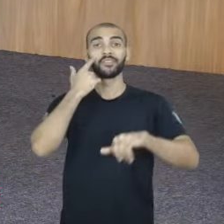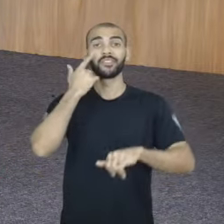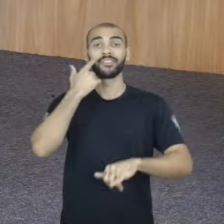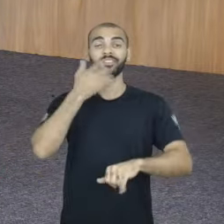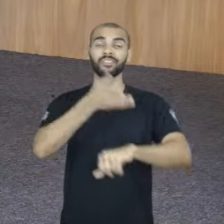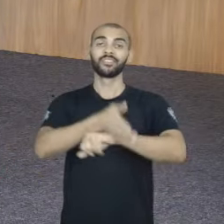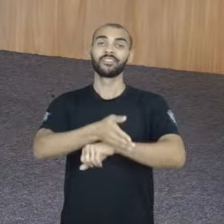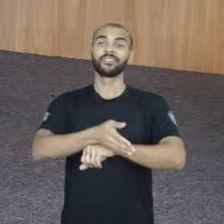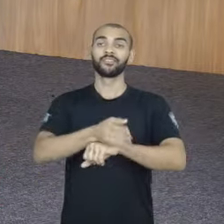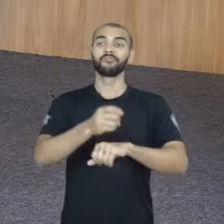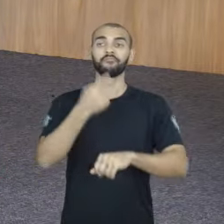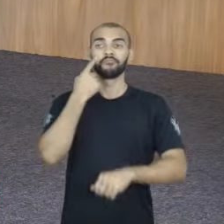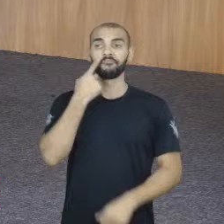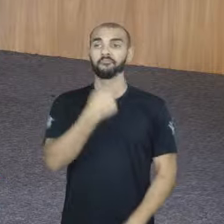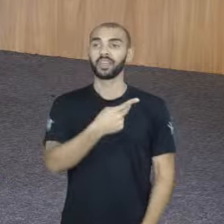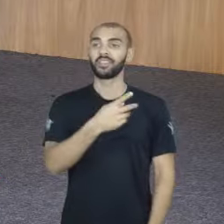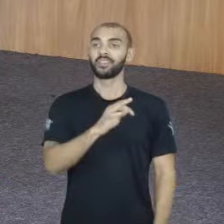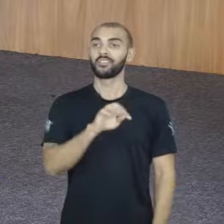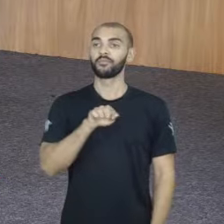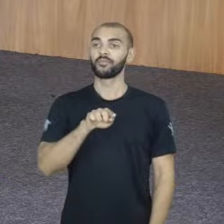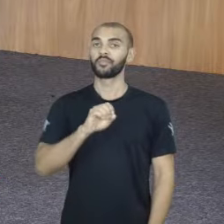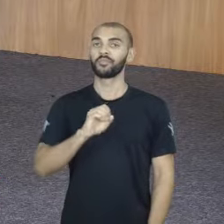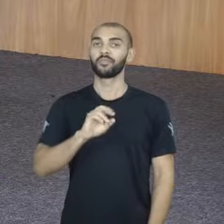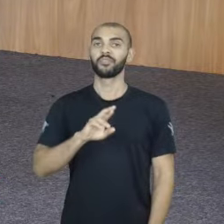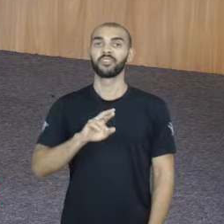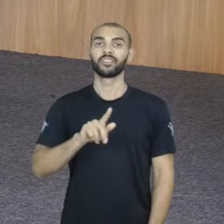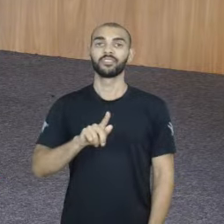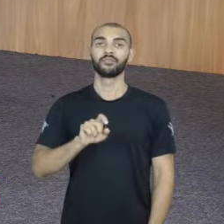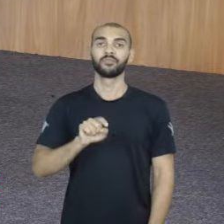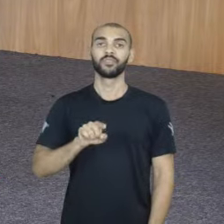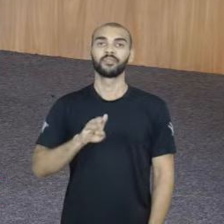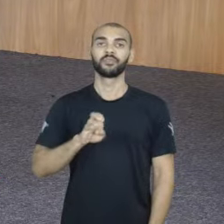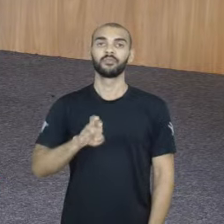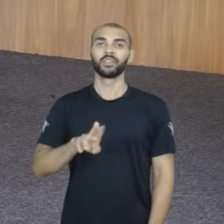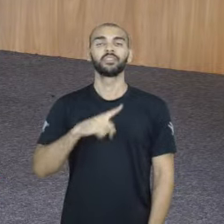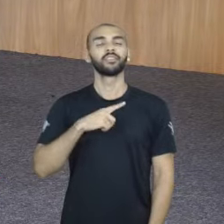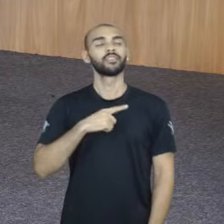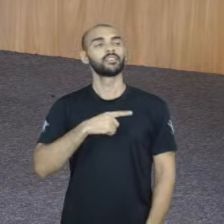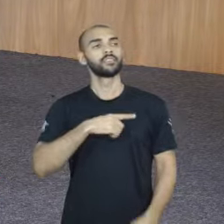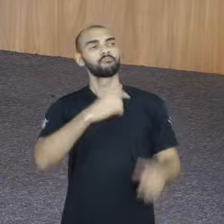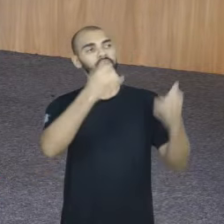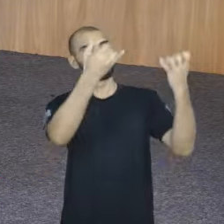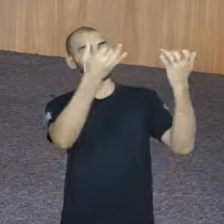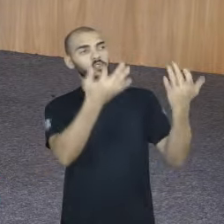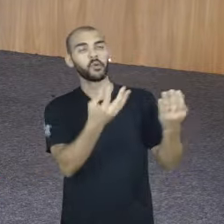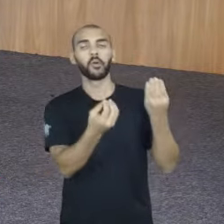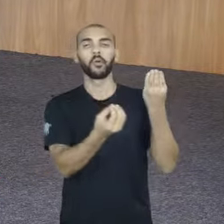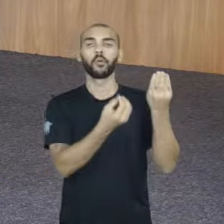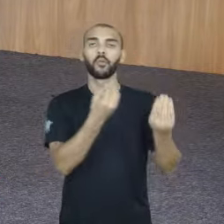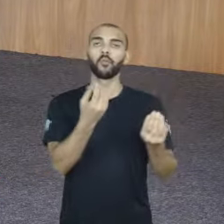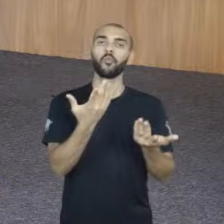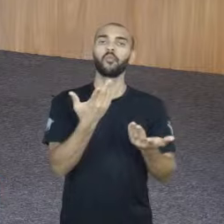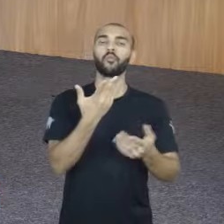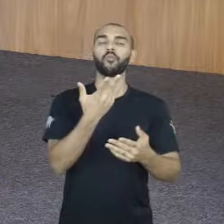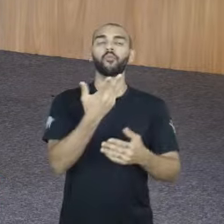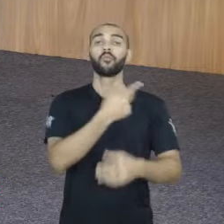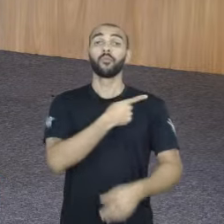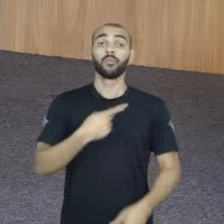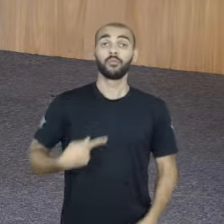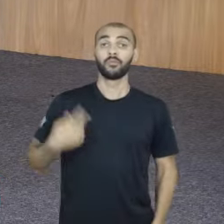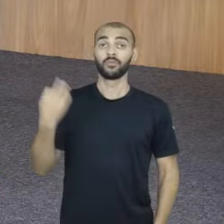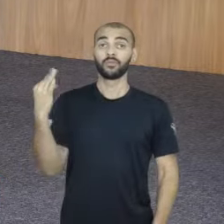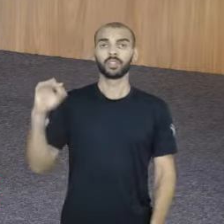pt.org.br. Já está tudo lá, toda a cobertura, né, da passagem aí do presidente francês pelo Brasil, todas as agendas, a